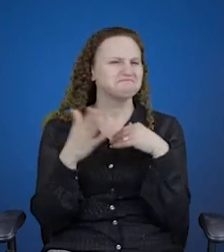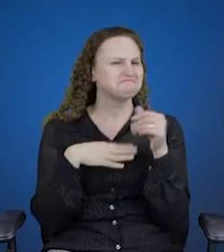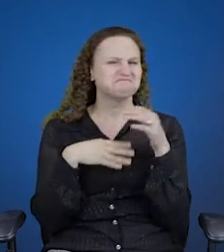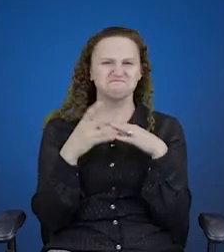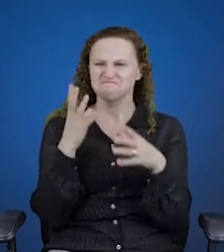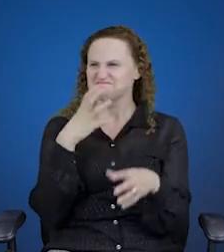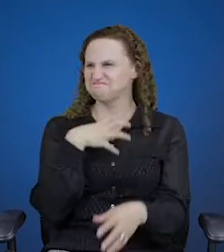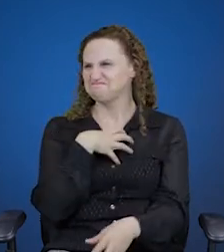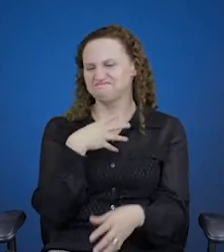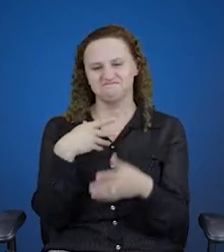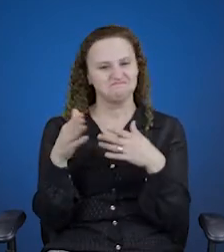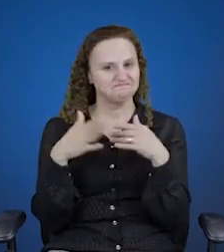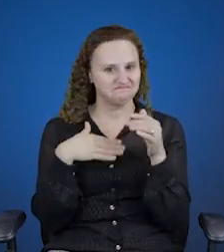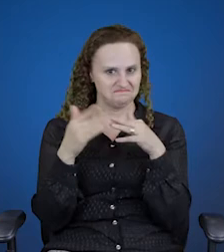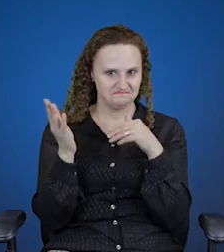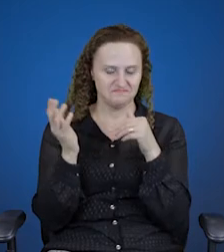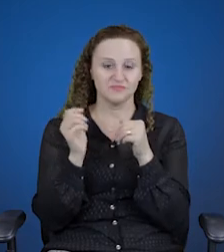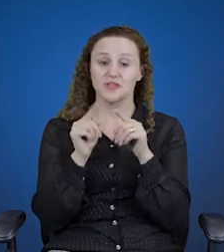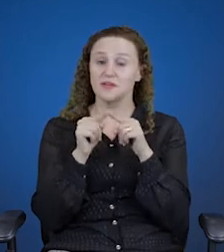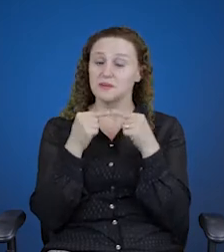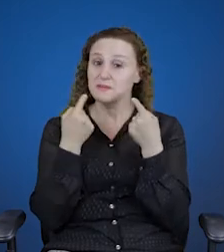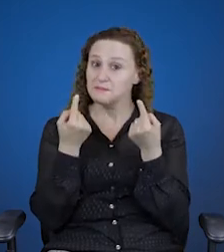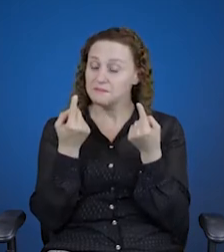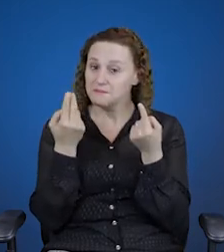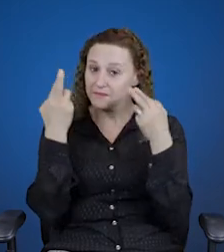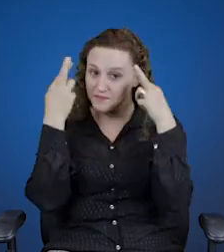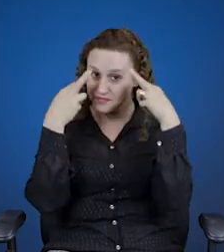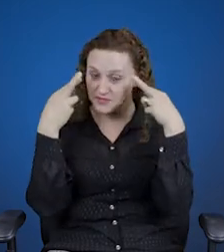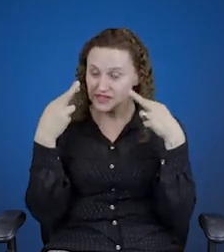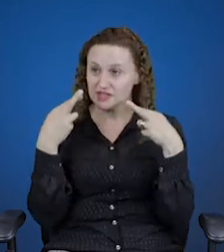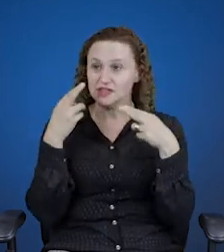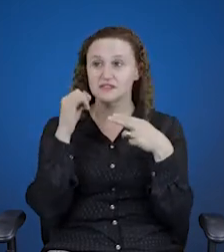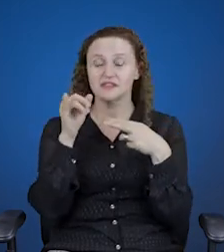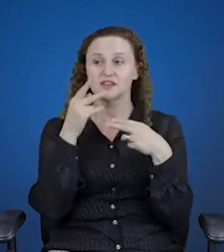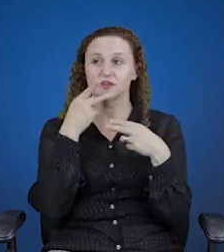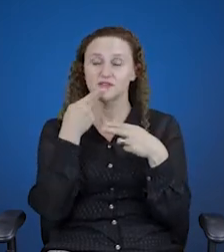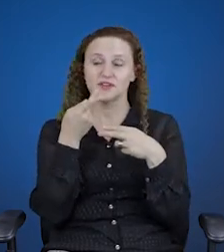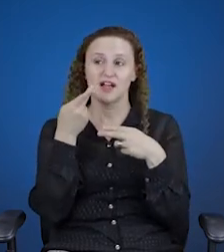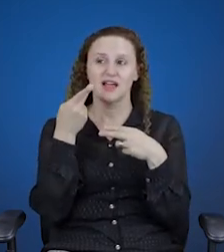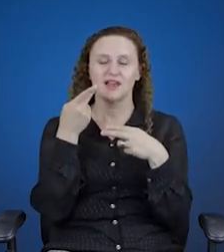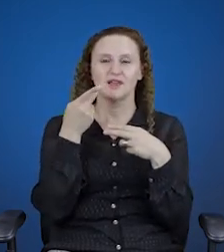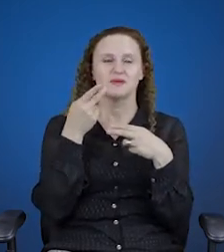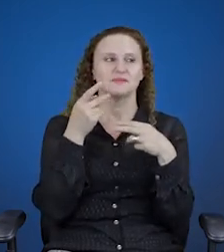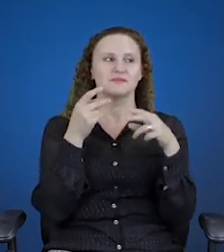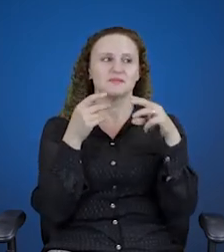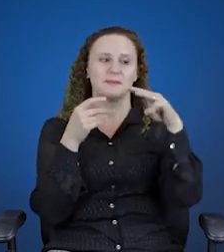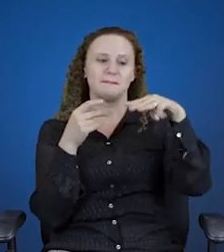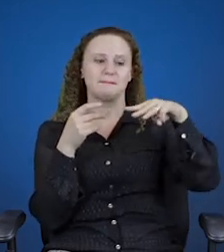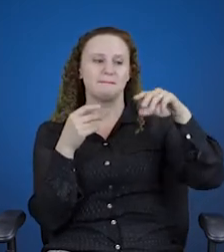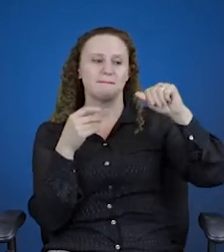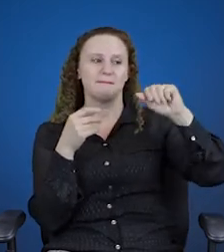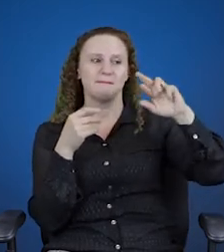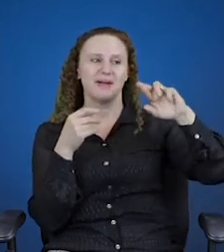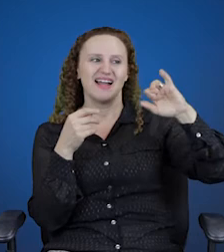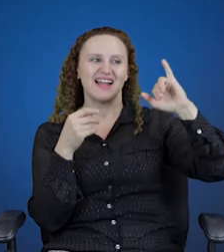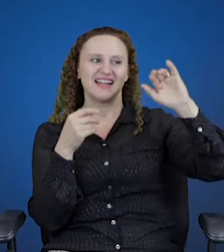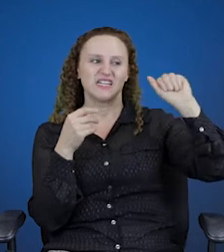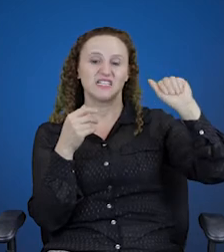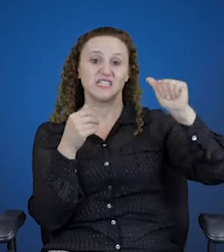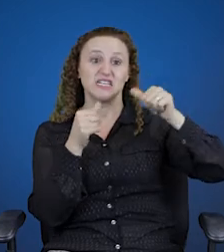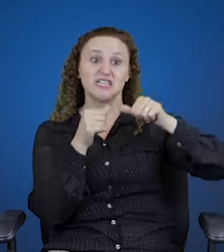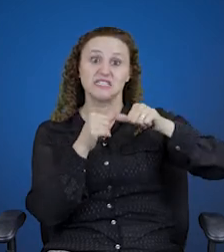bonita de qualquer jeito agora observa em se eu digo Maria está